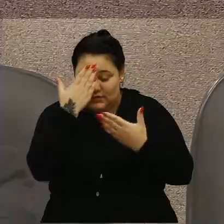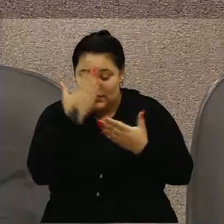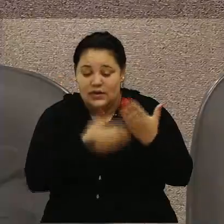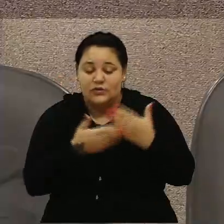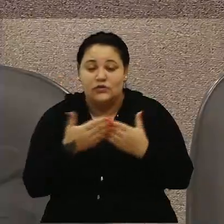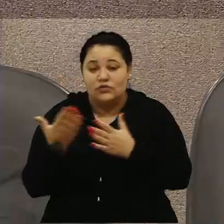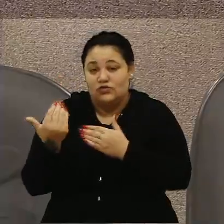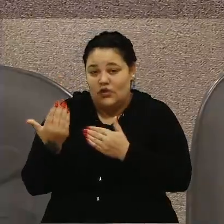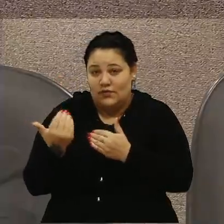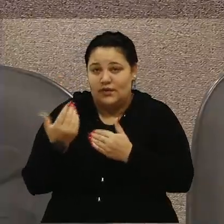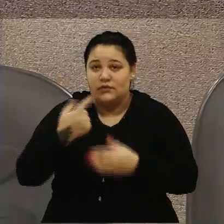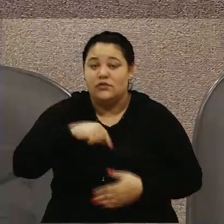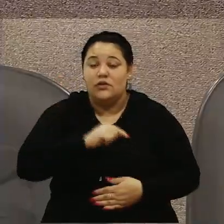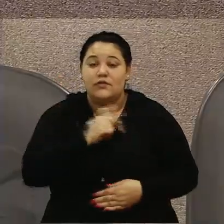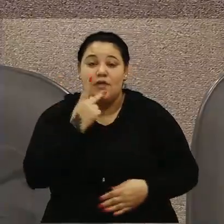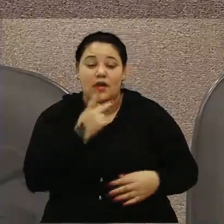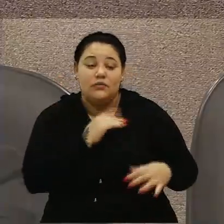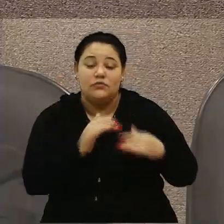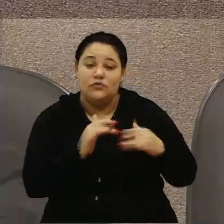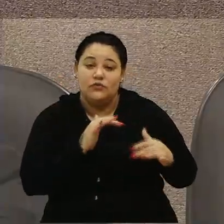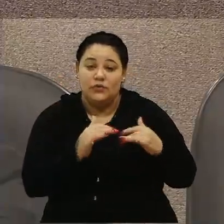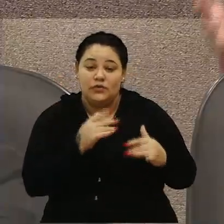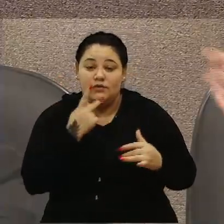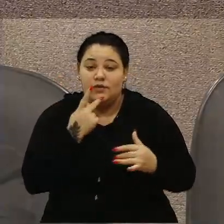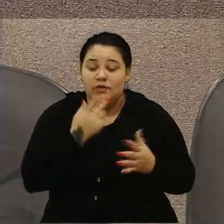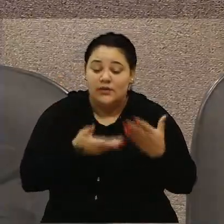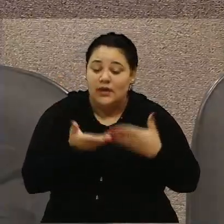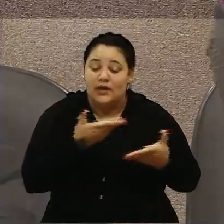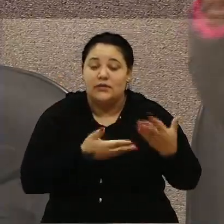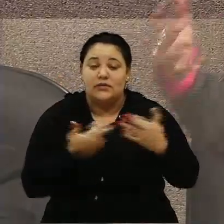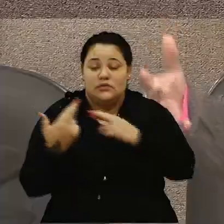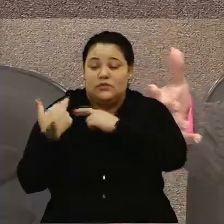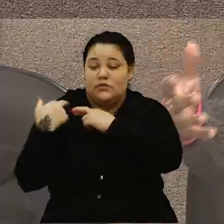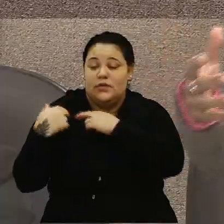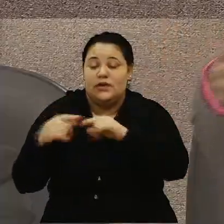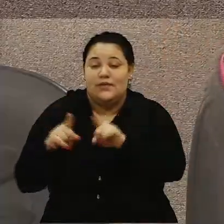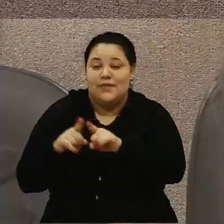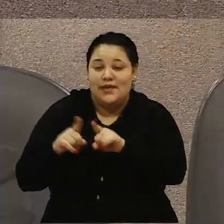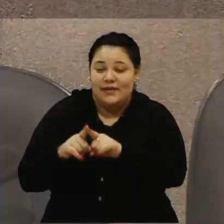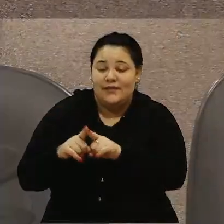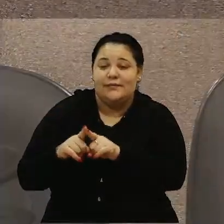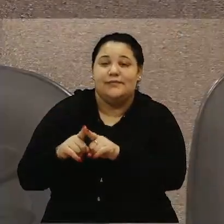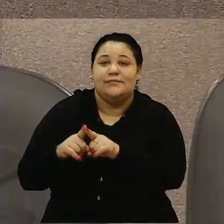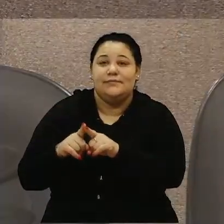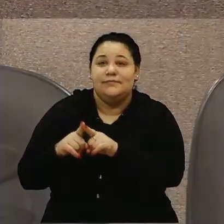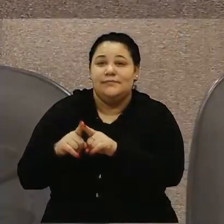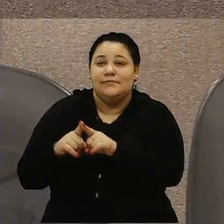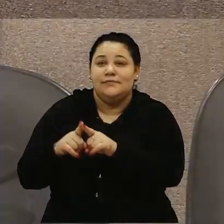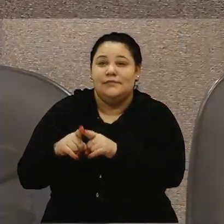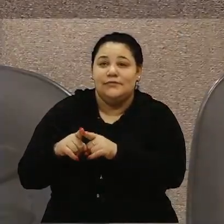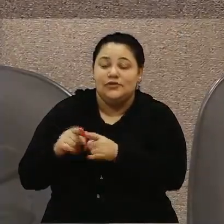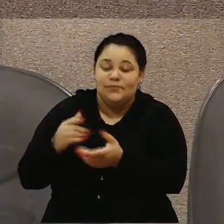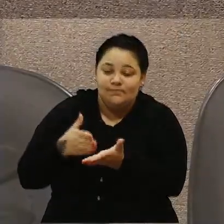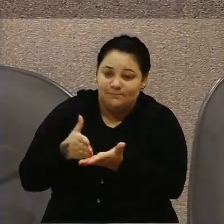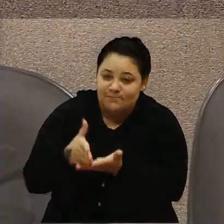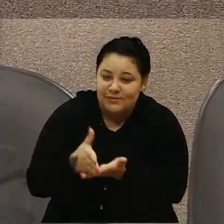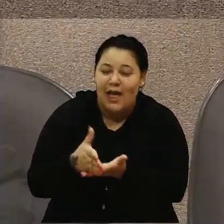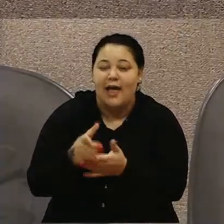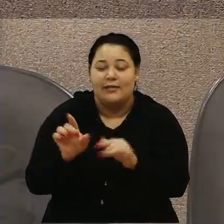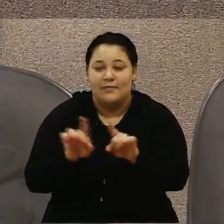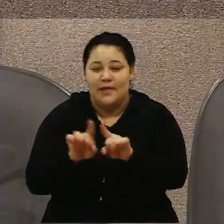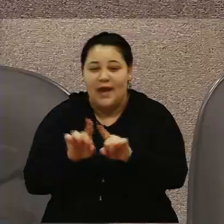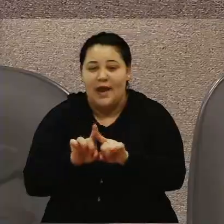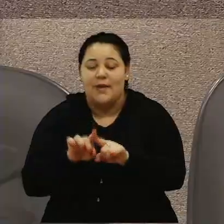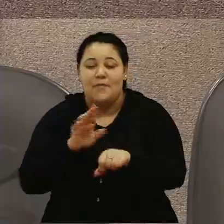jovens, porque nós falamos de um movimento que trata de responsabilidade, de lealdade, de promoção da paz, do fortalecimento